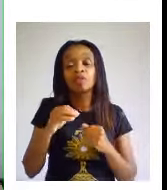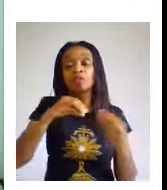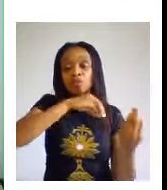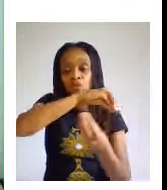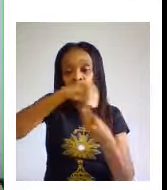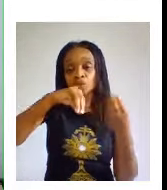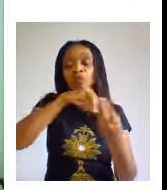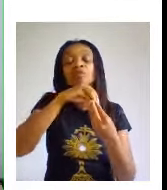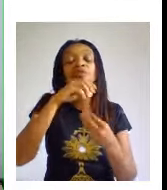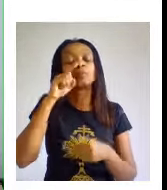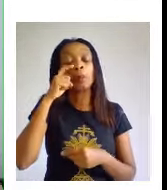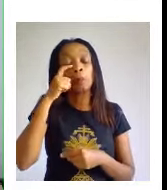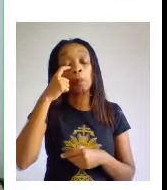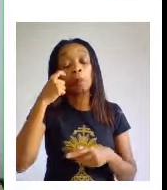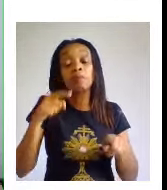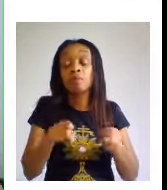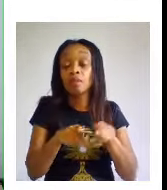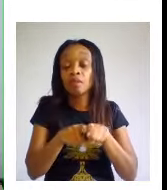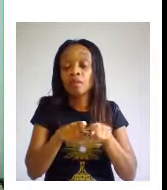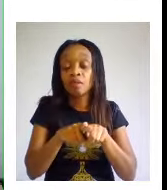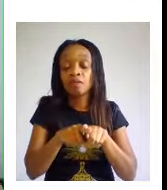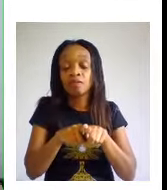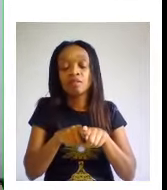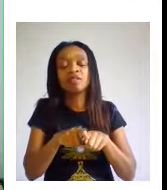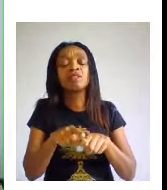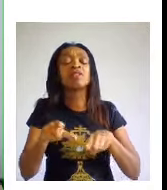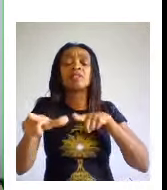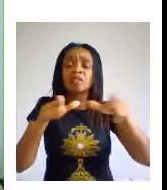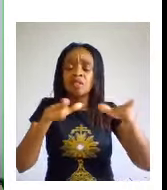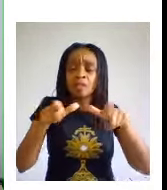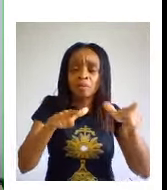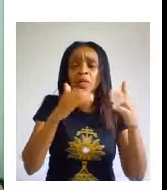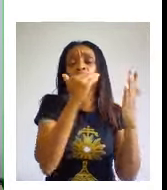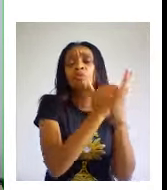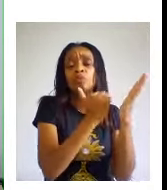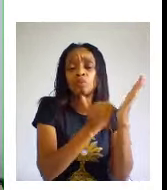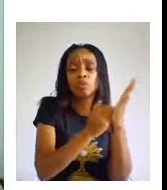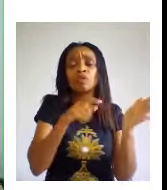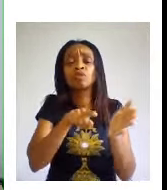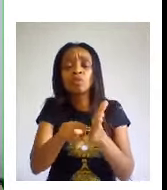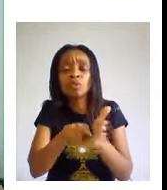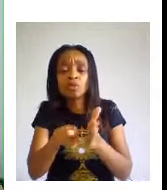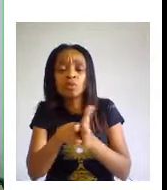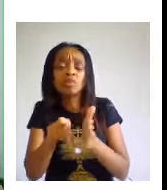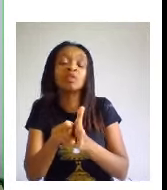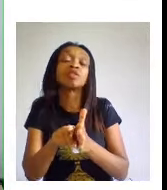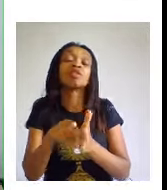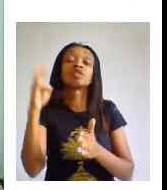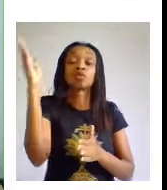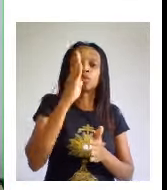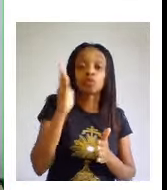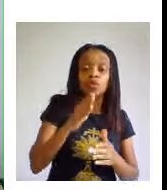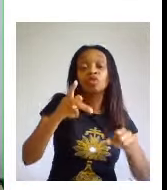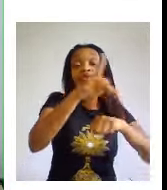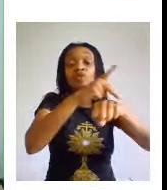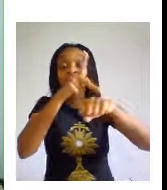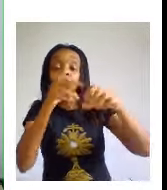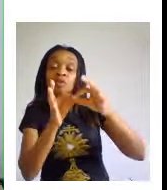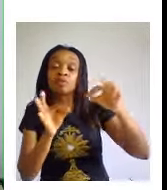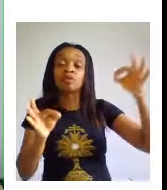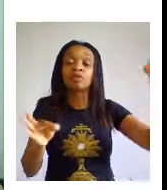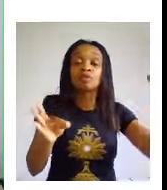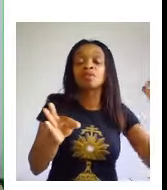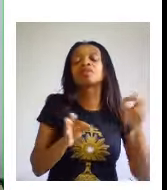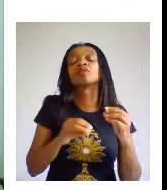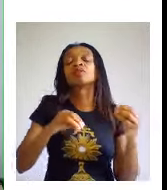PNUD, CEPAL, ONU. Tem envolvimento ativo em vários projetos de pesquisas nacionais e internacionais na área de estudos ambientais